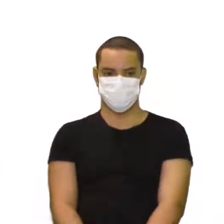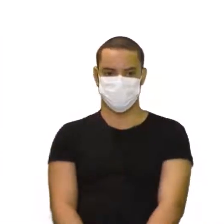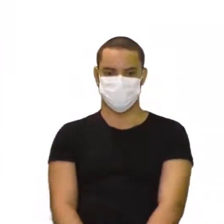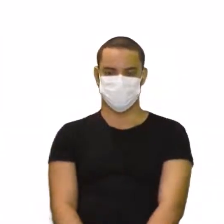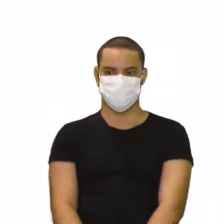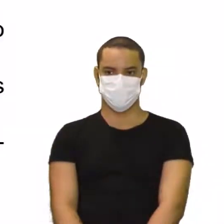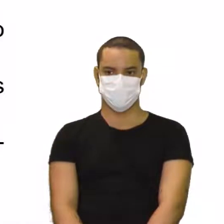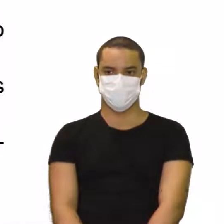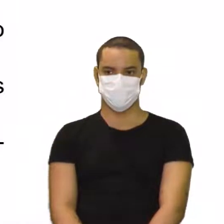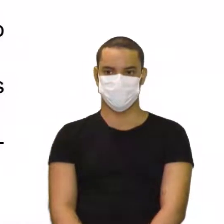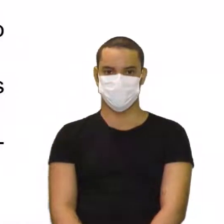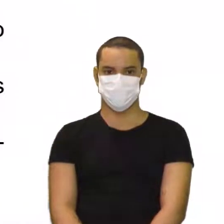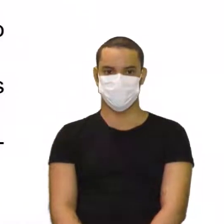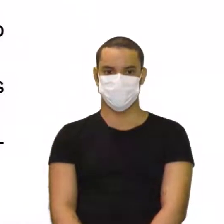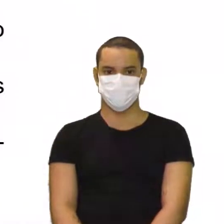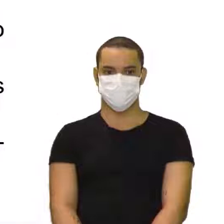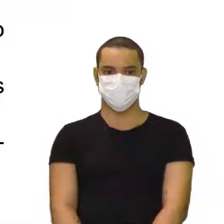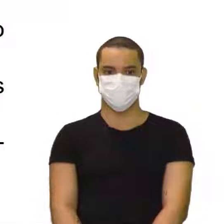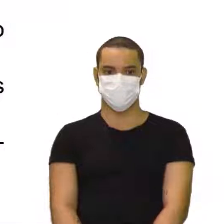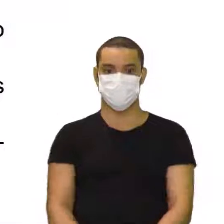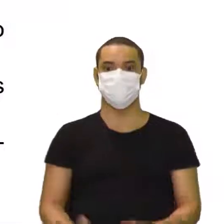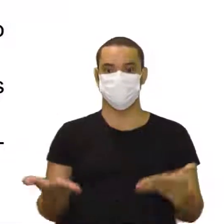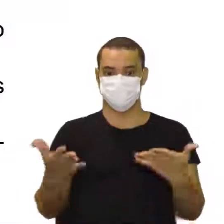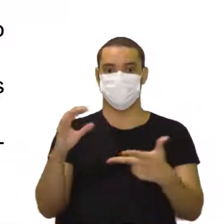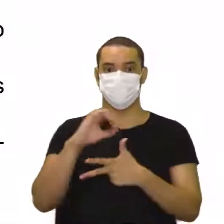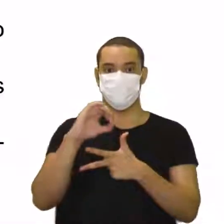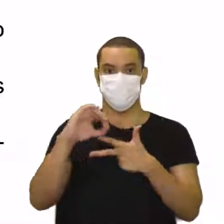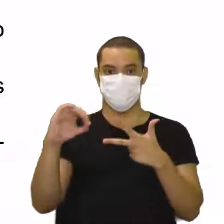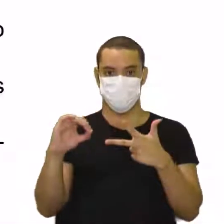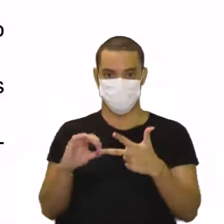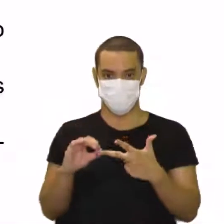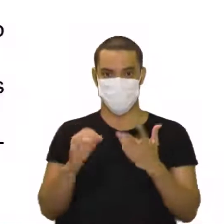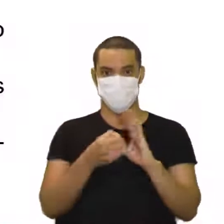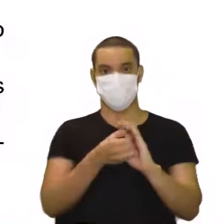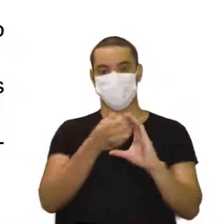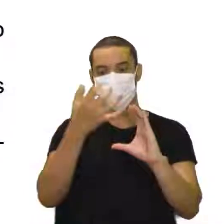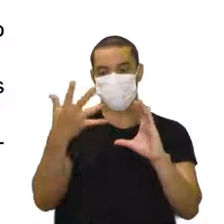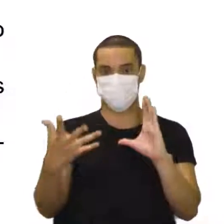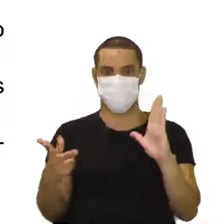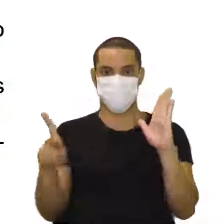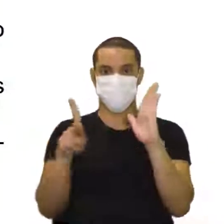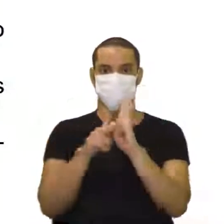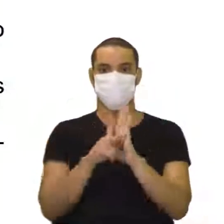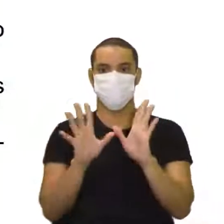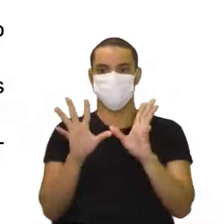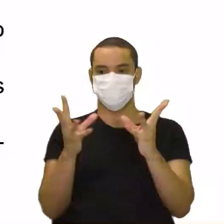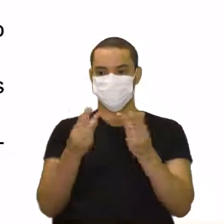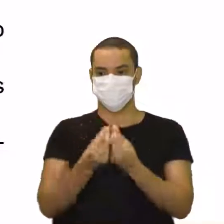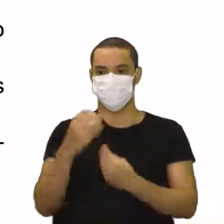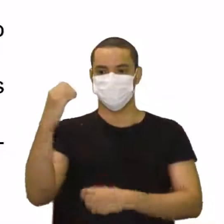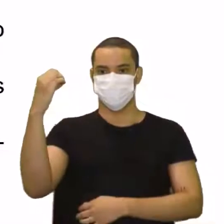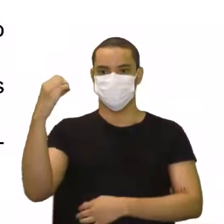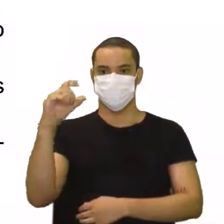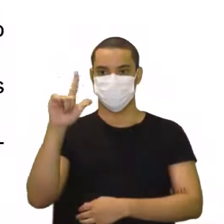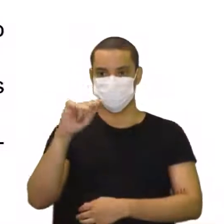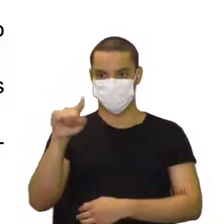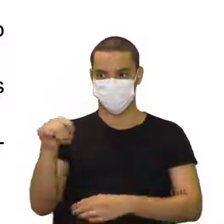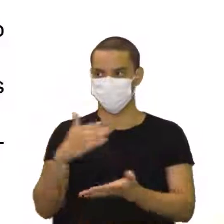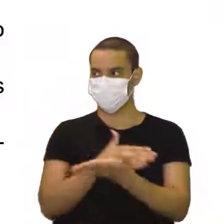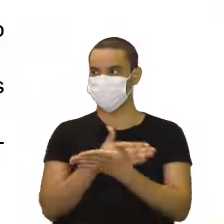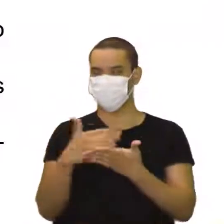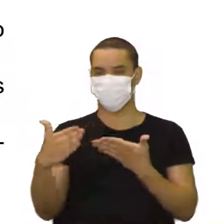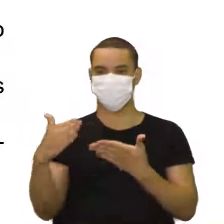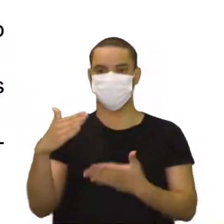Bom, aqui, o caráter corpuscular da luz foi inicialmente proposta por Newton